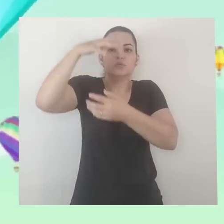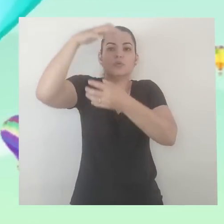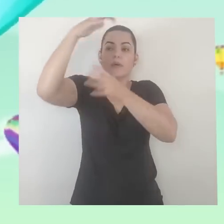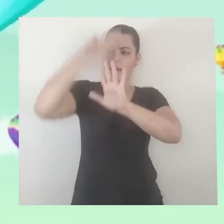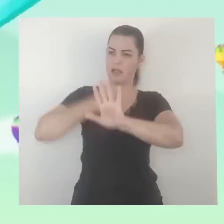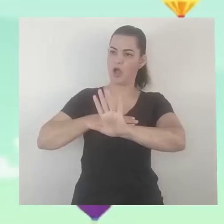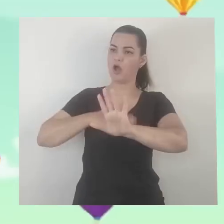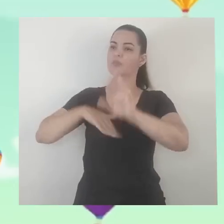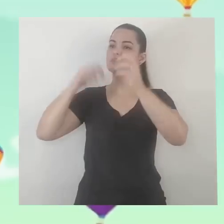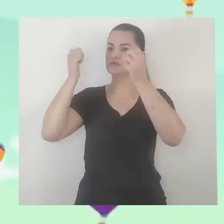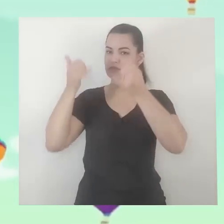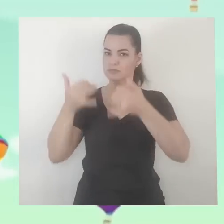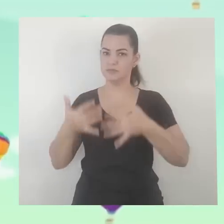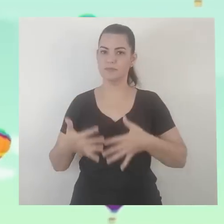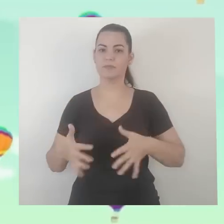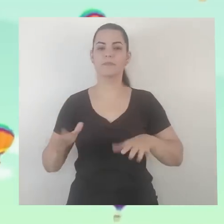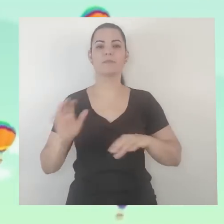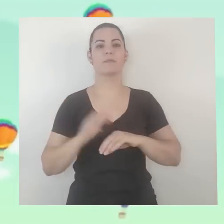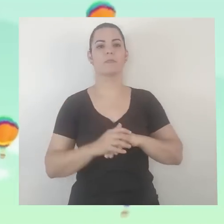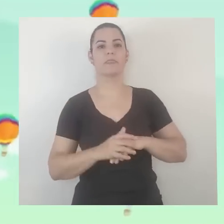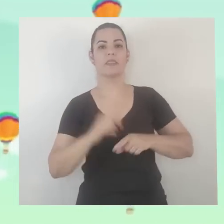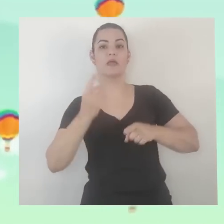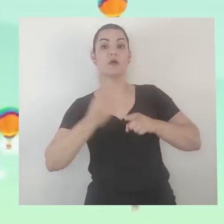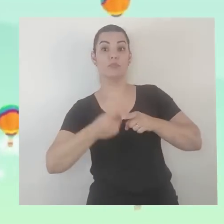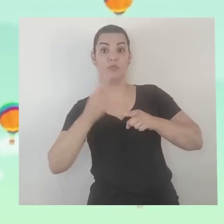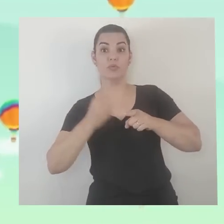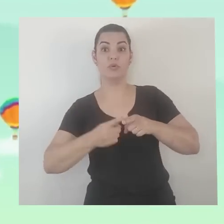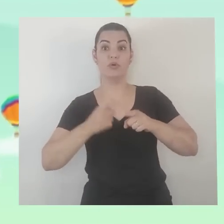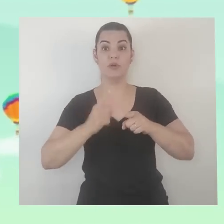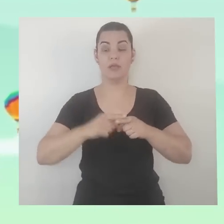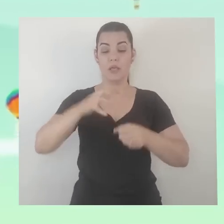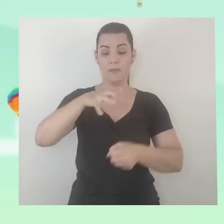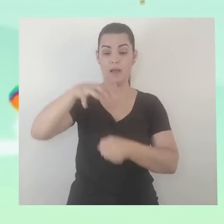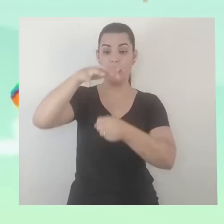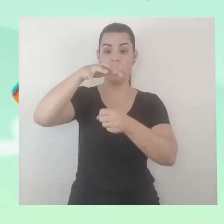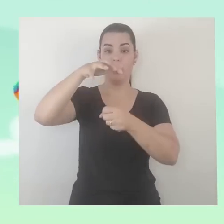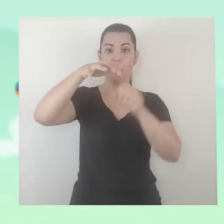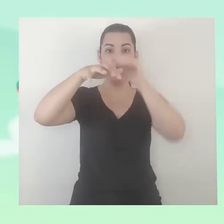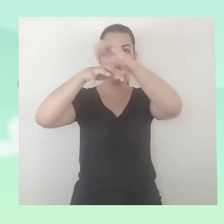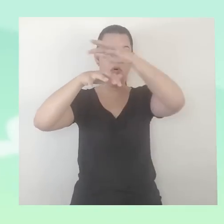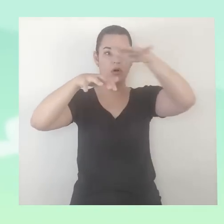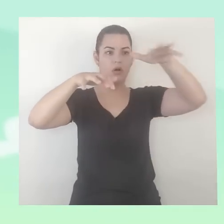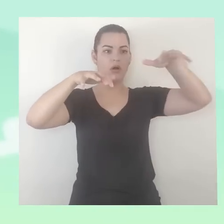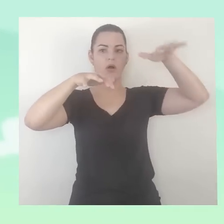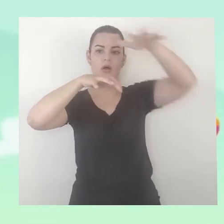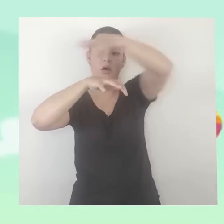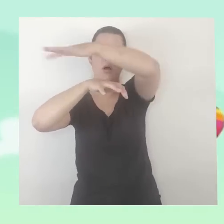se afobe. É que fora do balão o ar é frio e pesado.